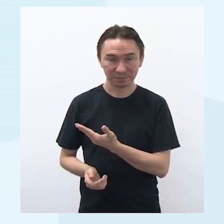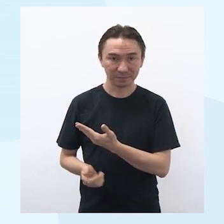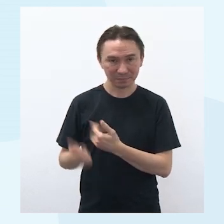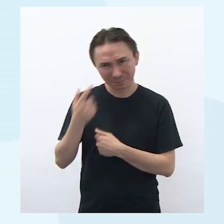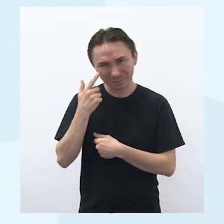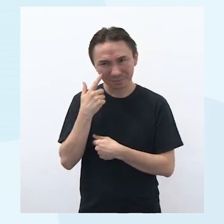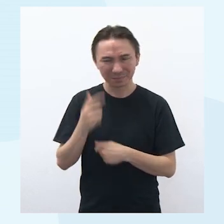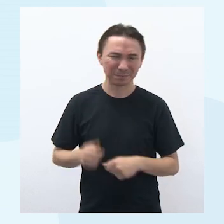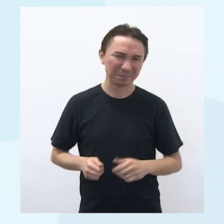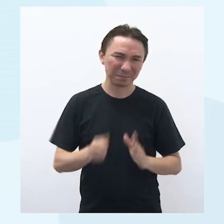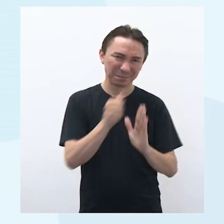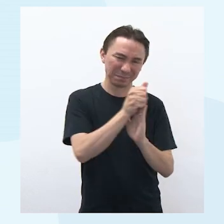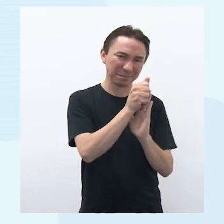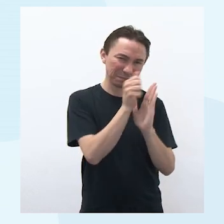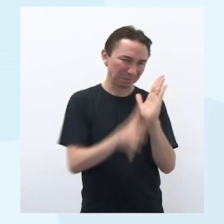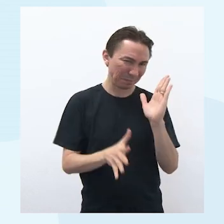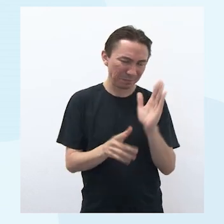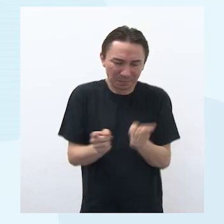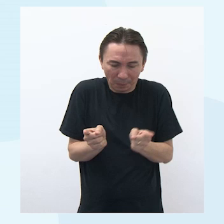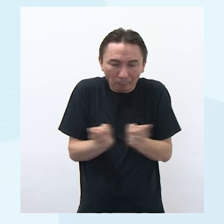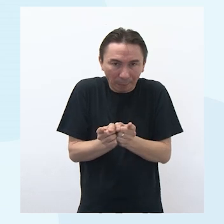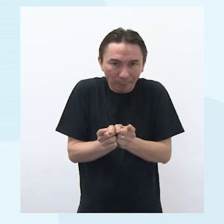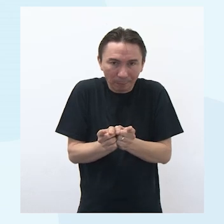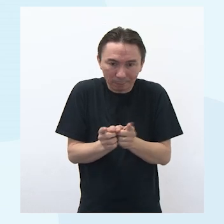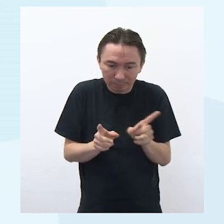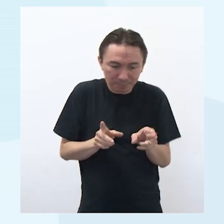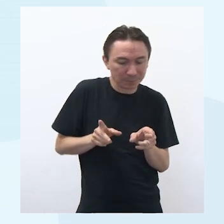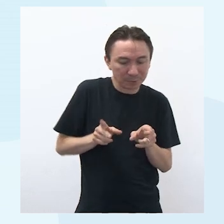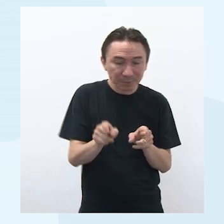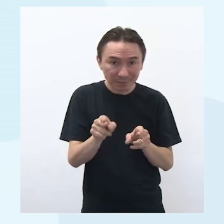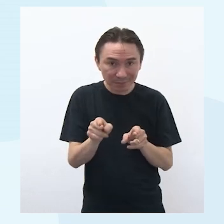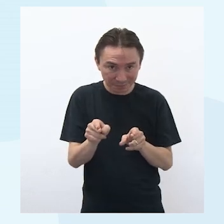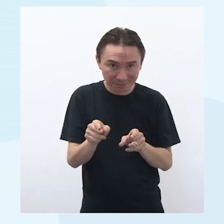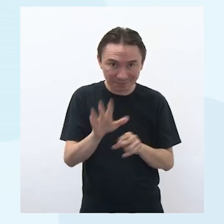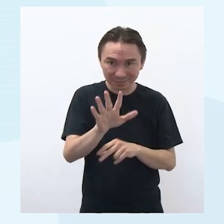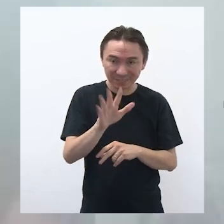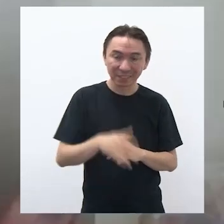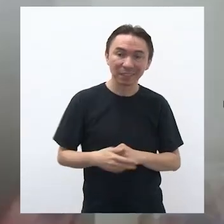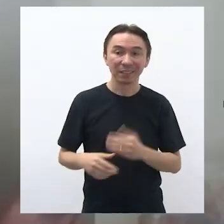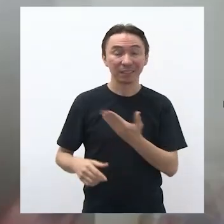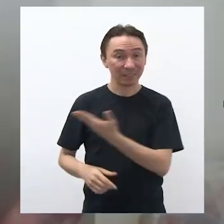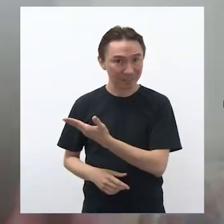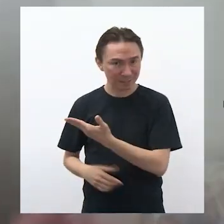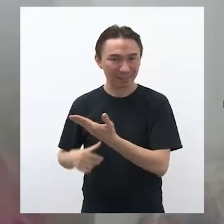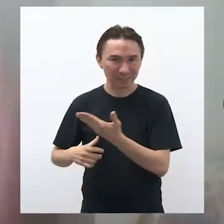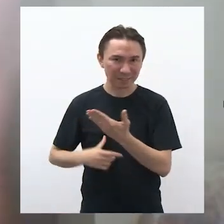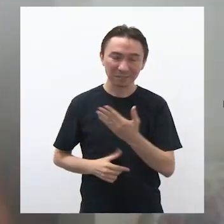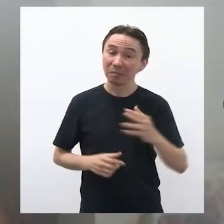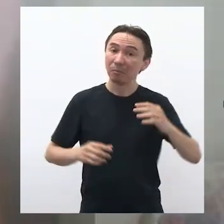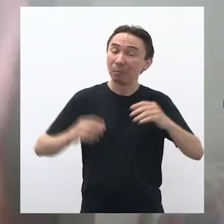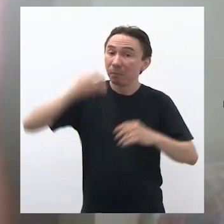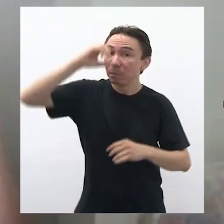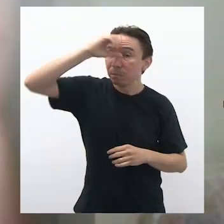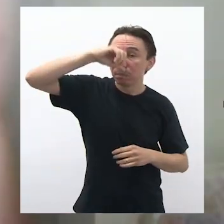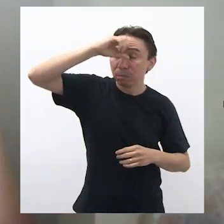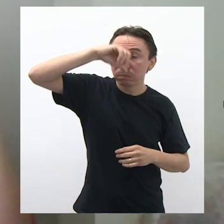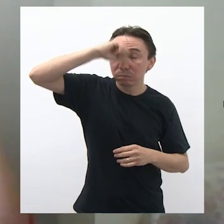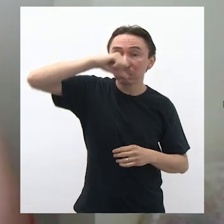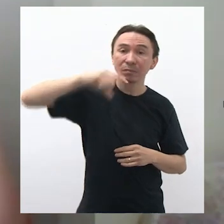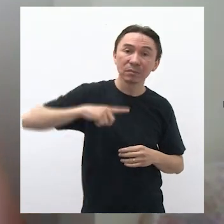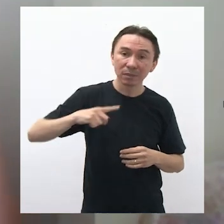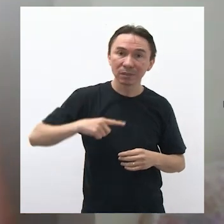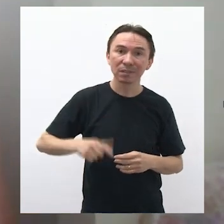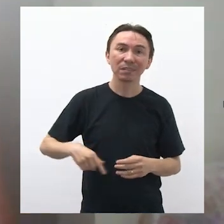gente vivenciou, a gente traz ao longo dessa situação inteira de aprendizagem aquelas 4